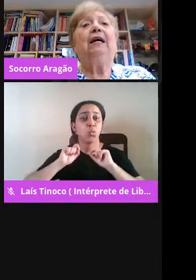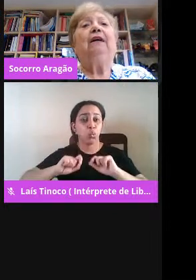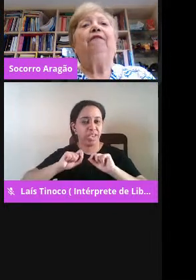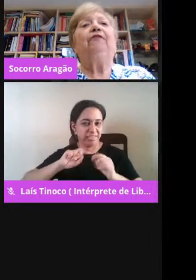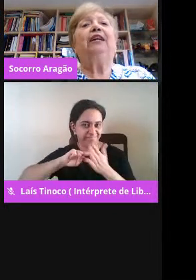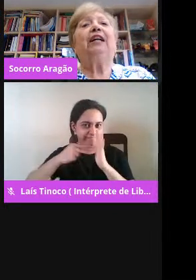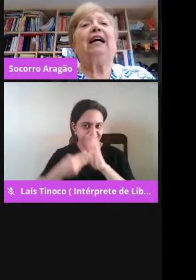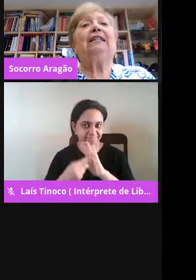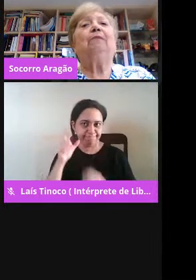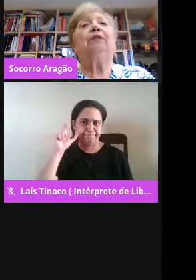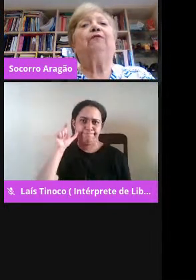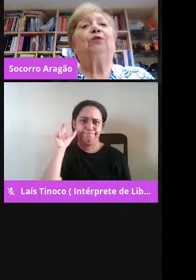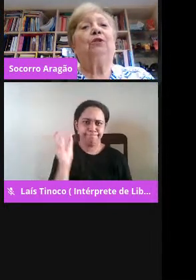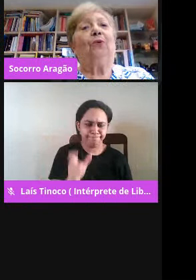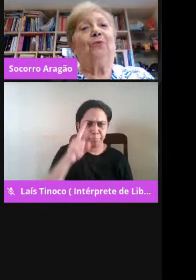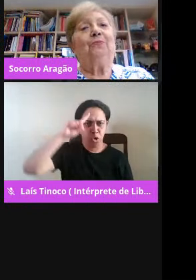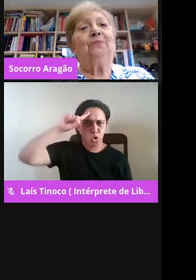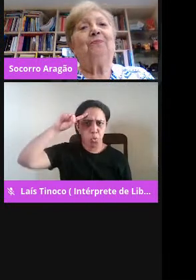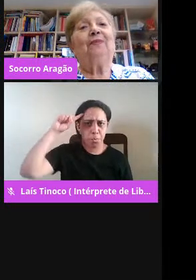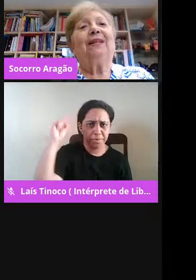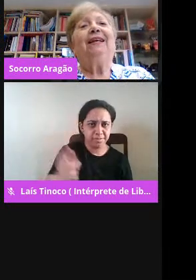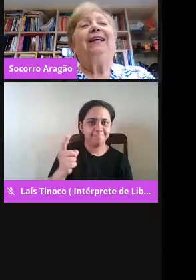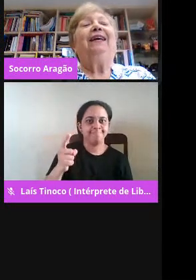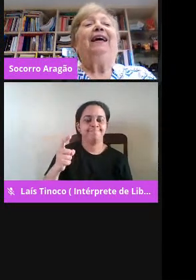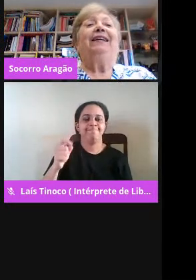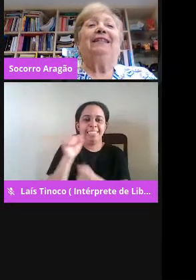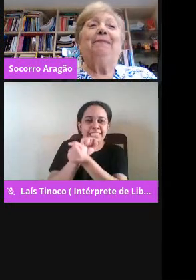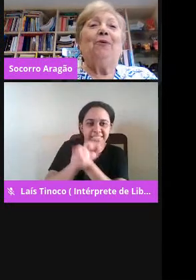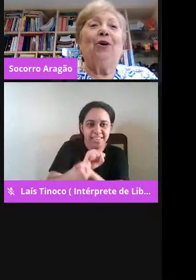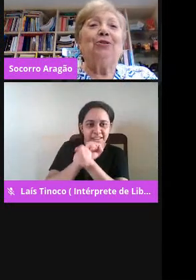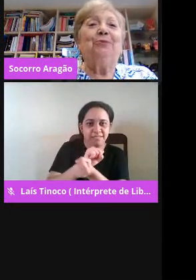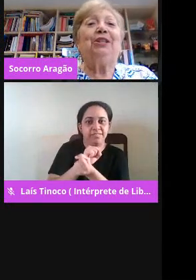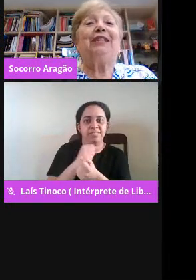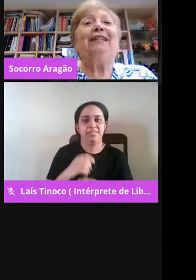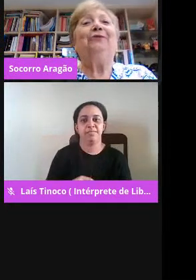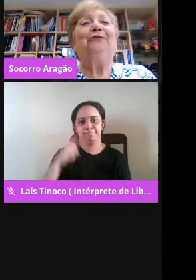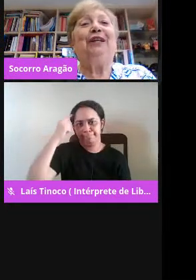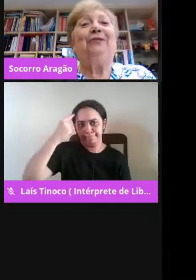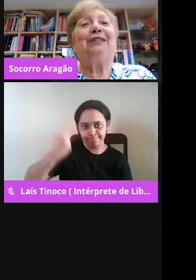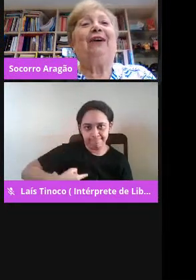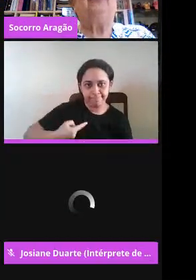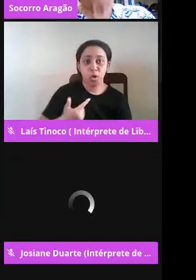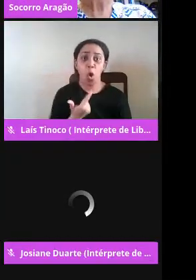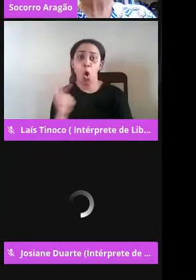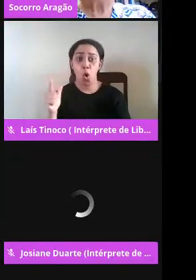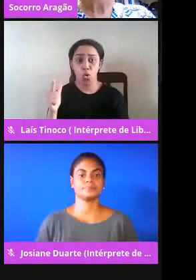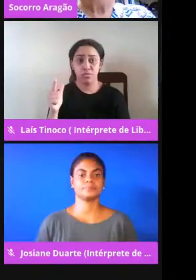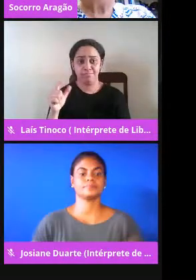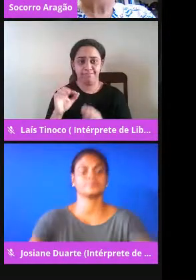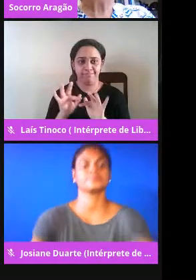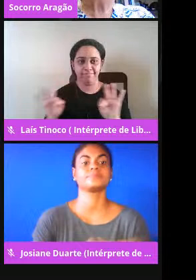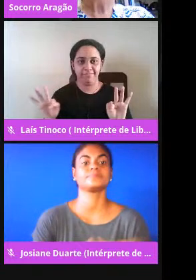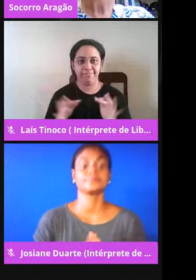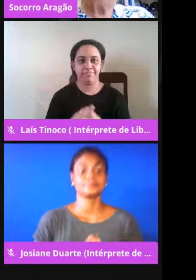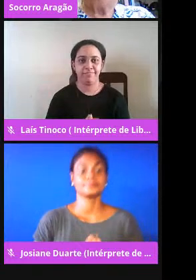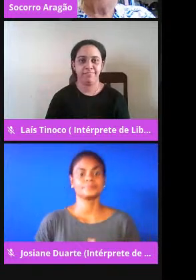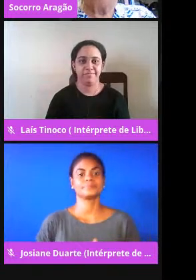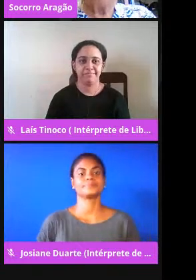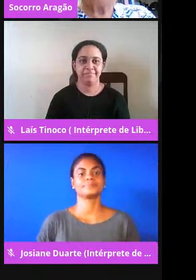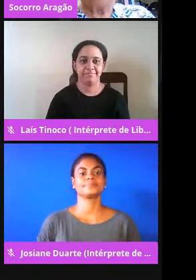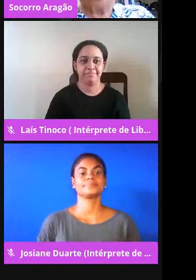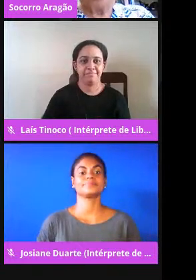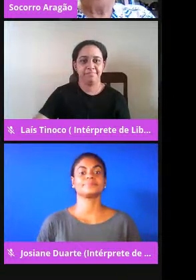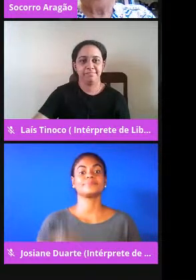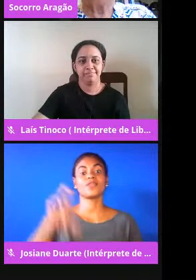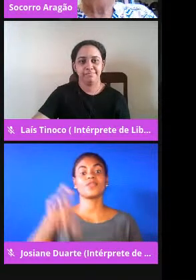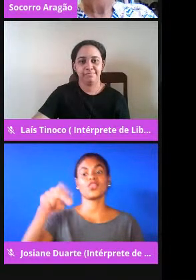botou canga. Vivo nesta casa como se fosse dono. Essa também eu gosto muito. Estar de novilho, estar com amante jovem. A velha está de novilho.